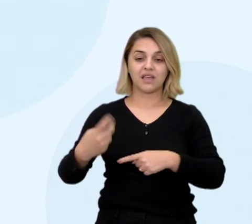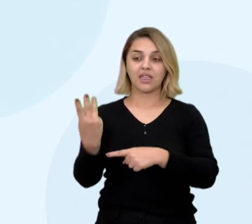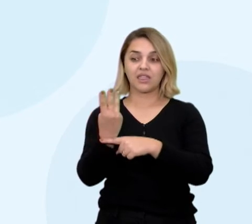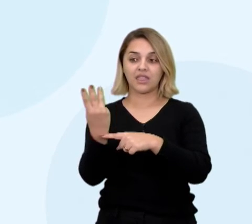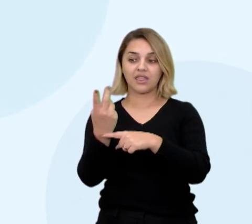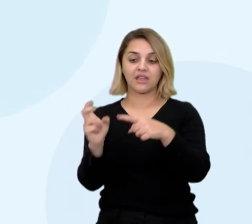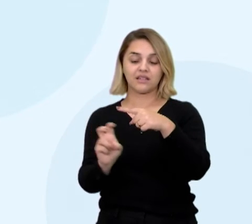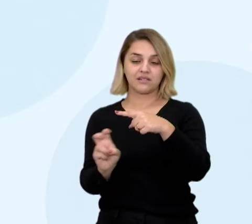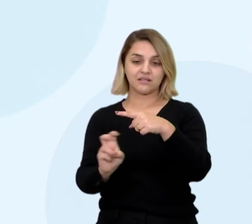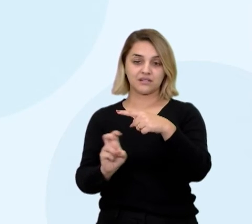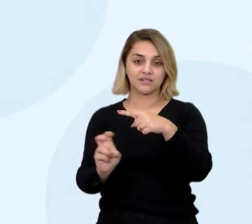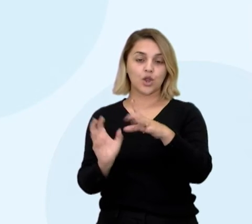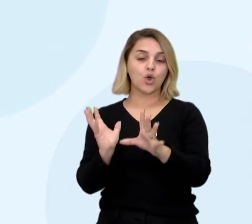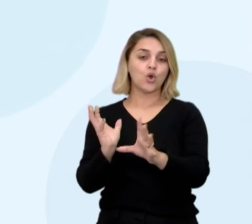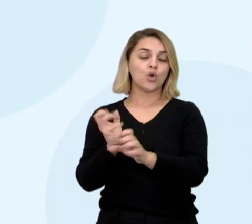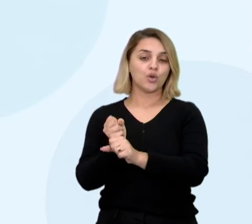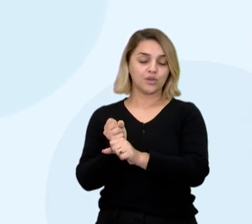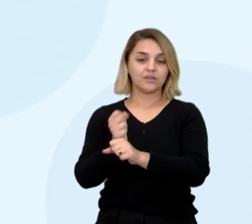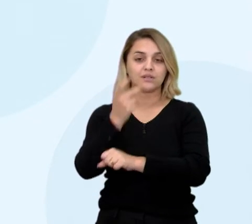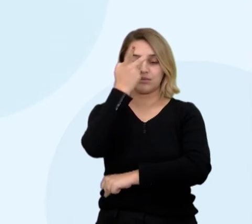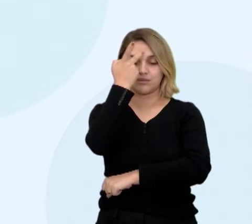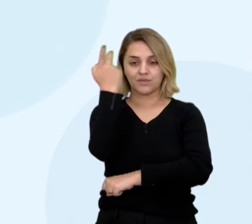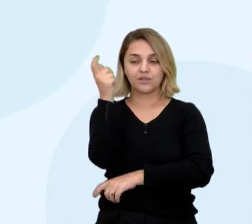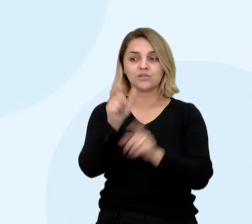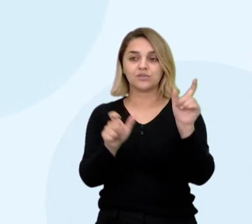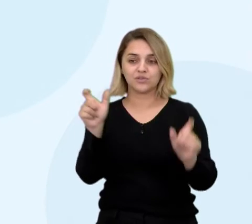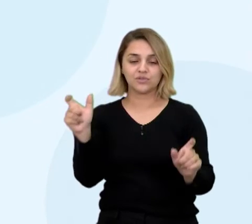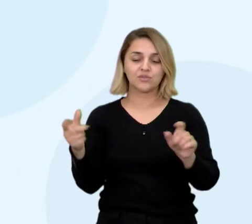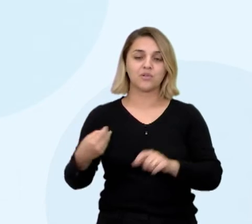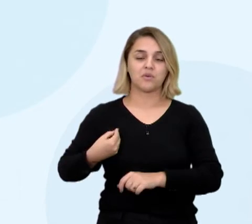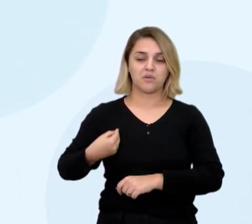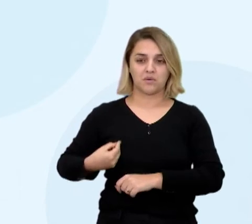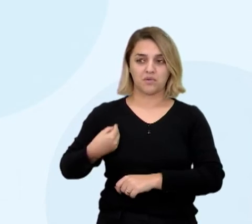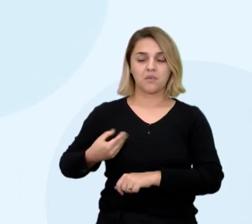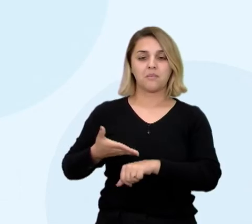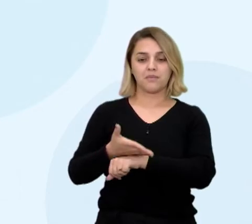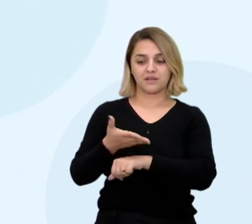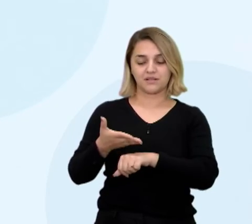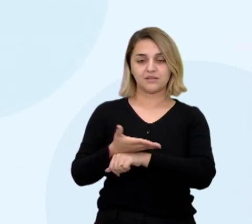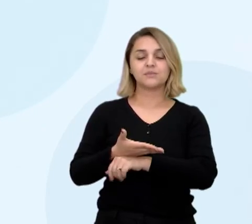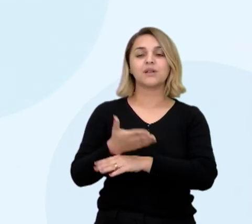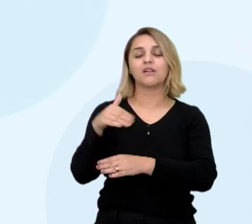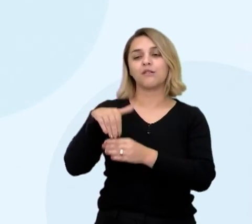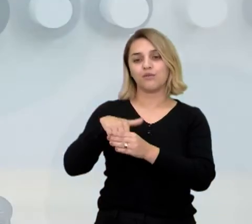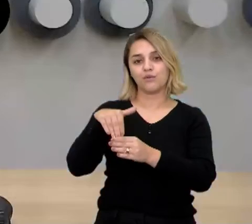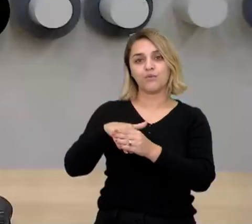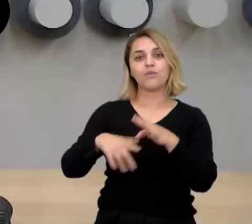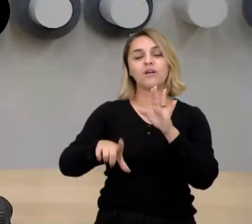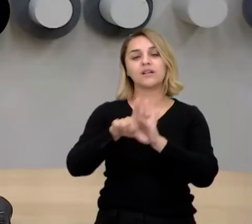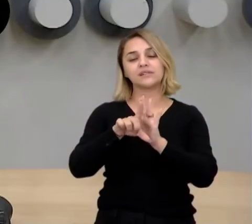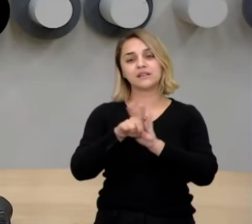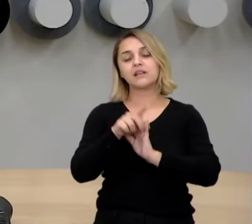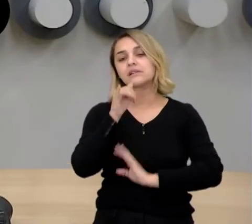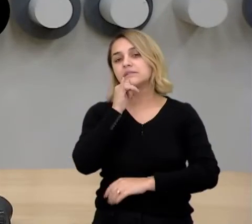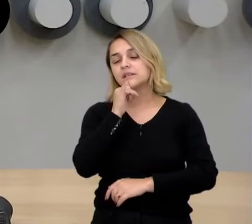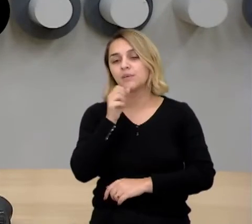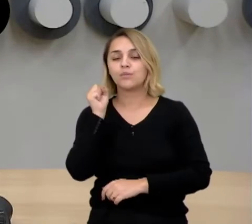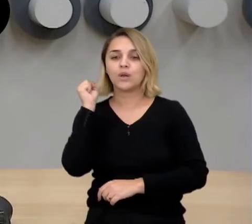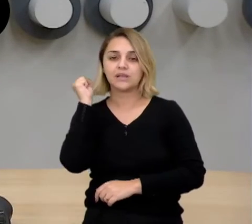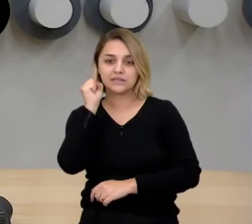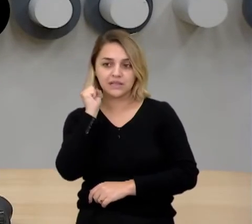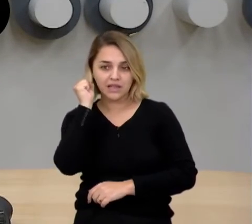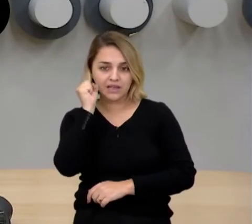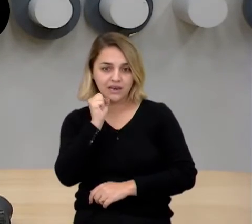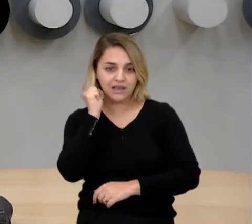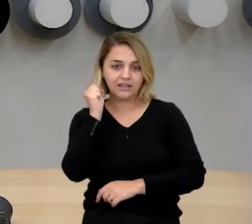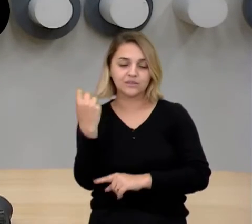3/5 do total de membros da Casa Legislativa que vai votar aquela lei. Então, se for o Senado, por exemplo,